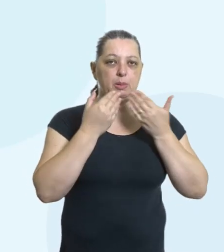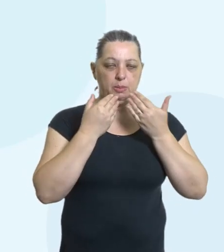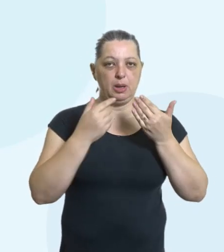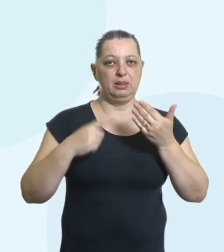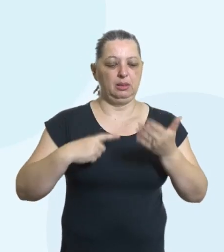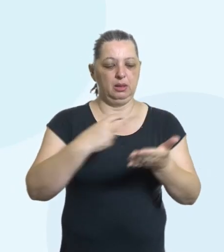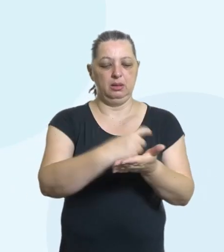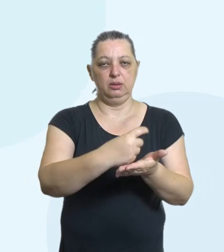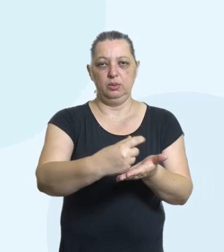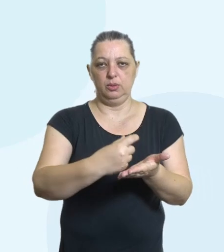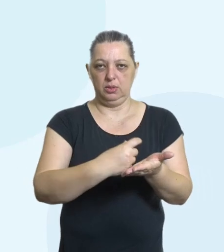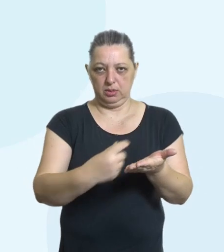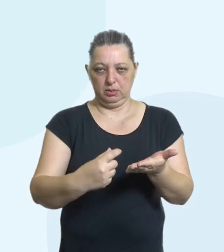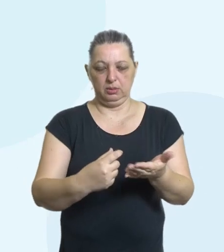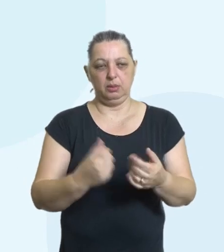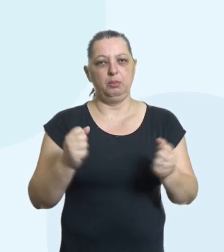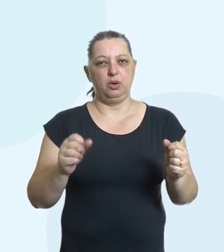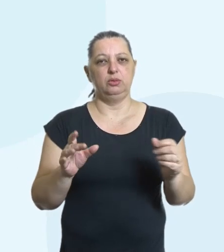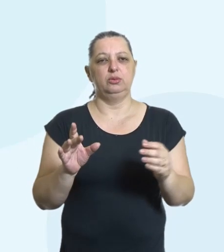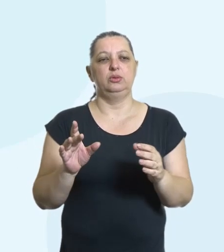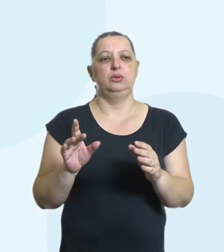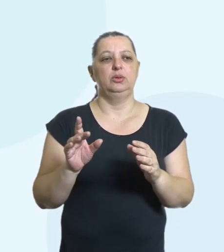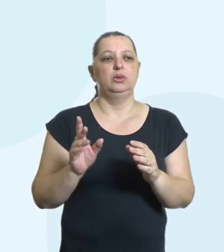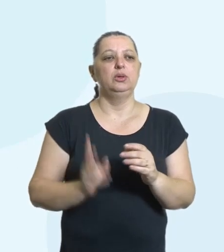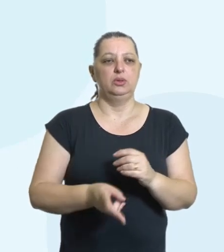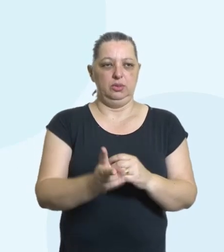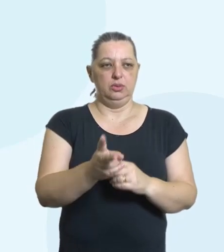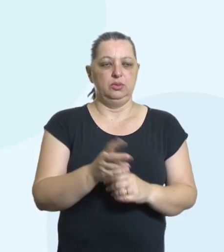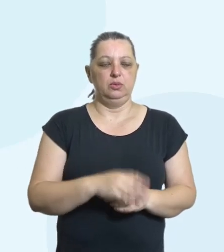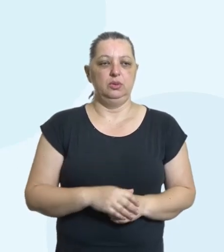quadrinho. Podemos pular para o próximo, por favor.